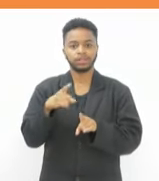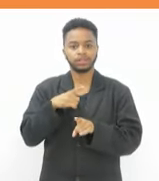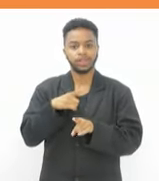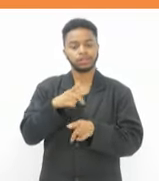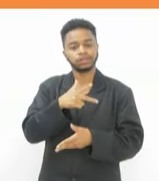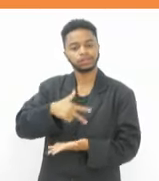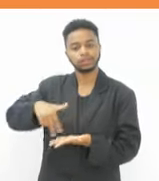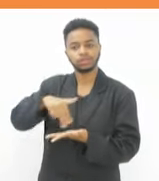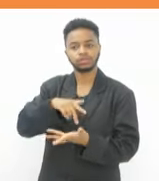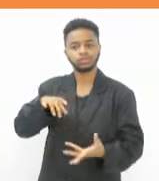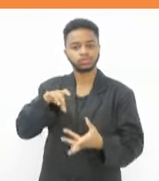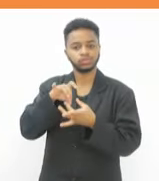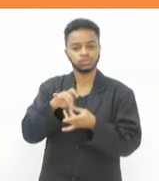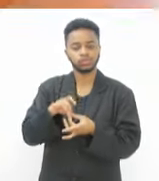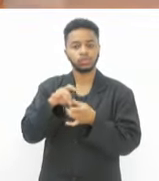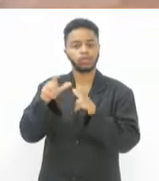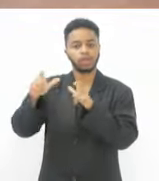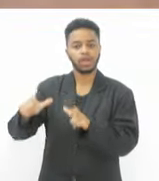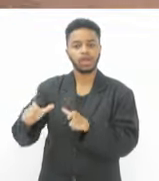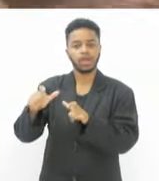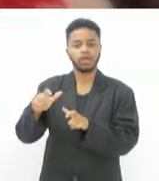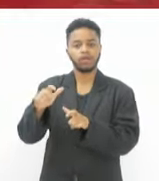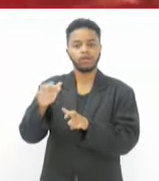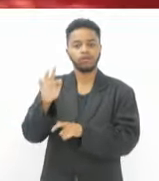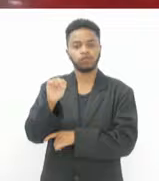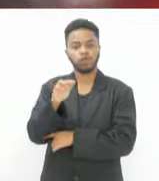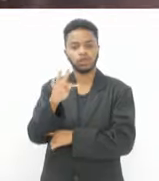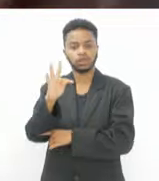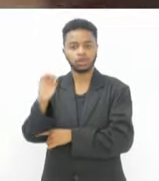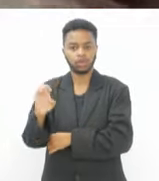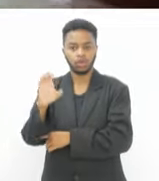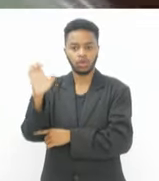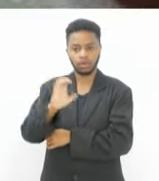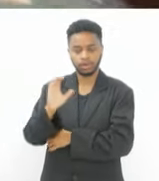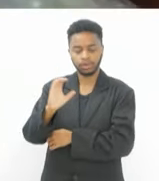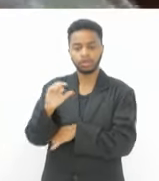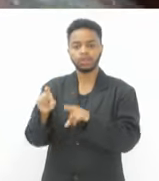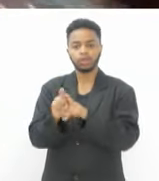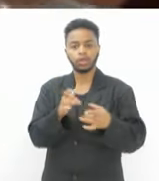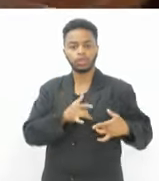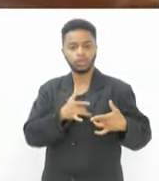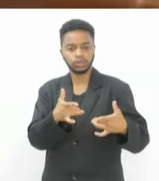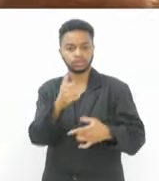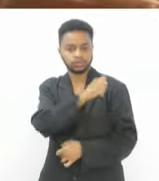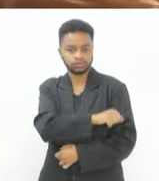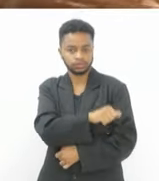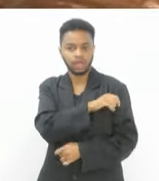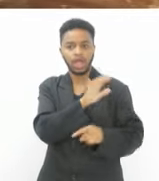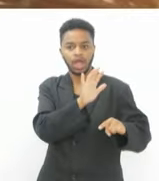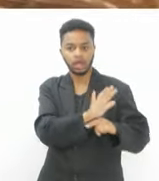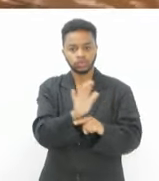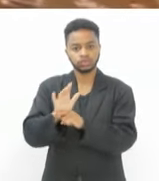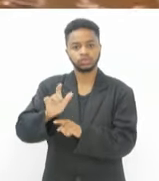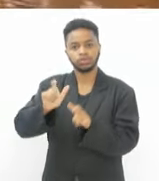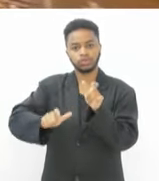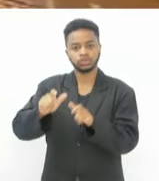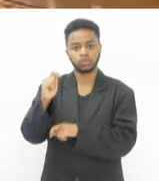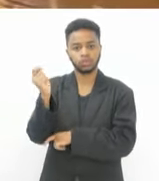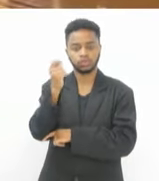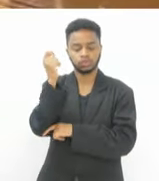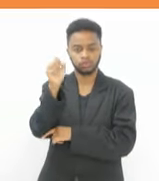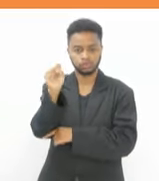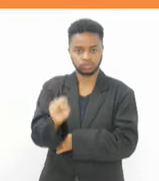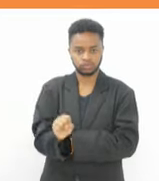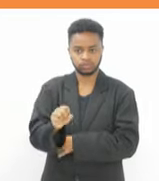performance junto ao Forte de Copacabana. Doações do Rio continuam a ajudar vítimas das repetidas enchentes no sul do